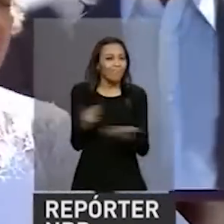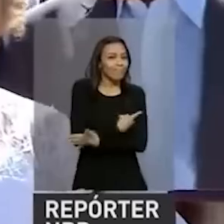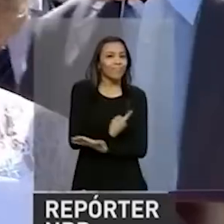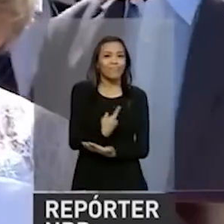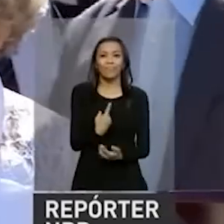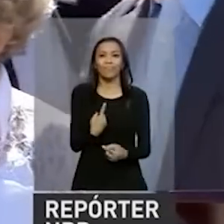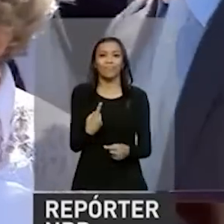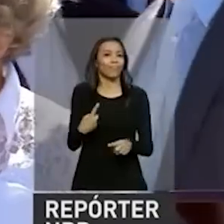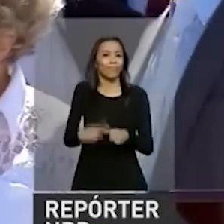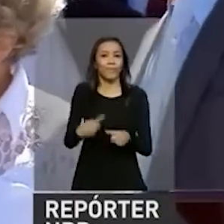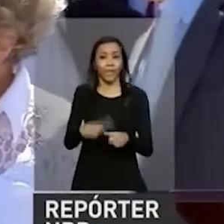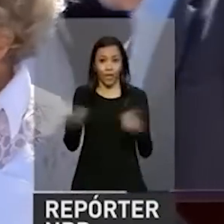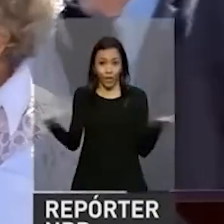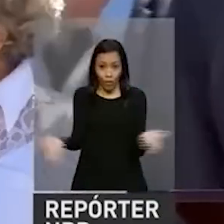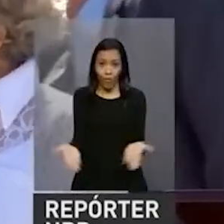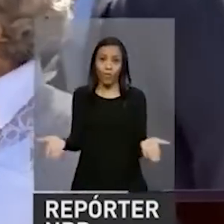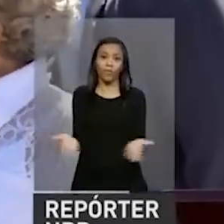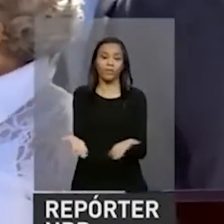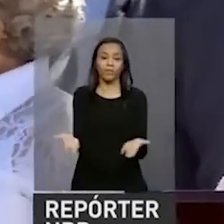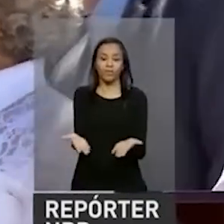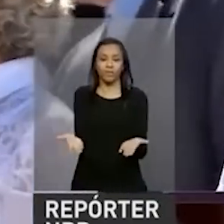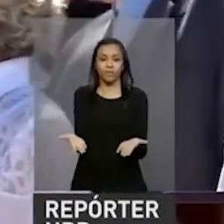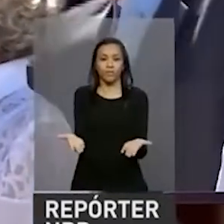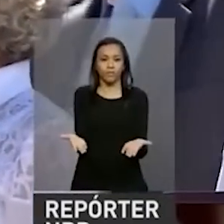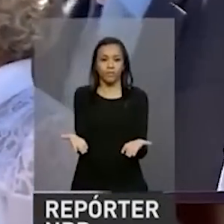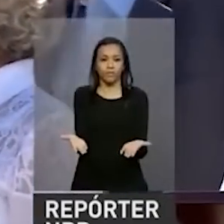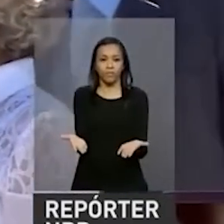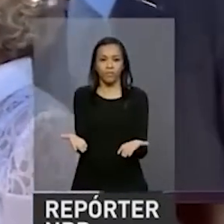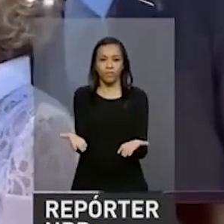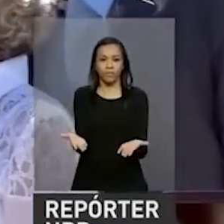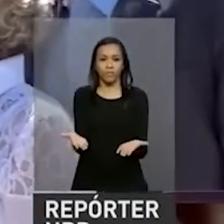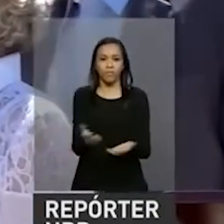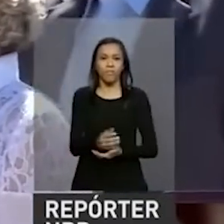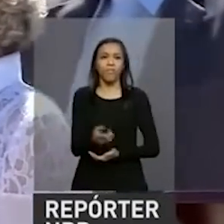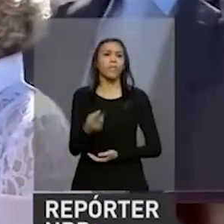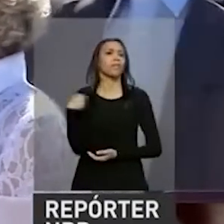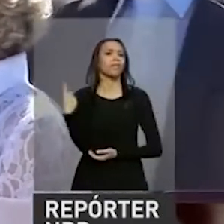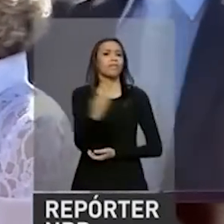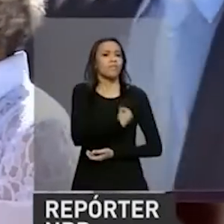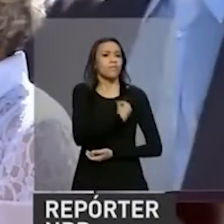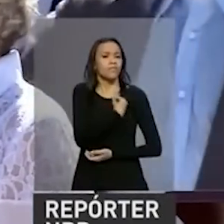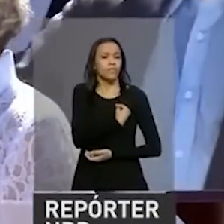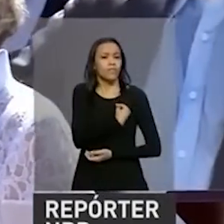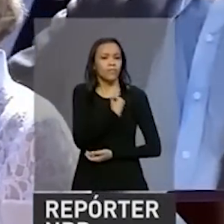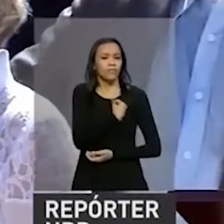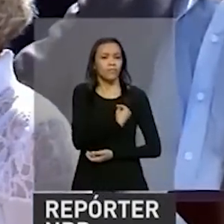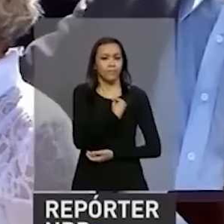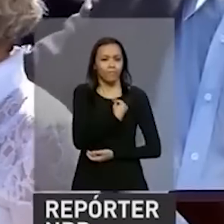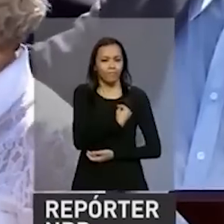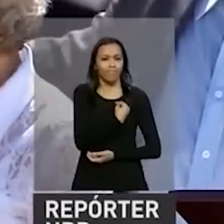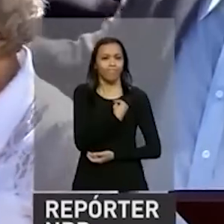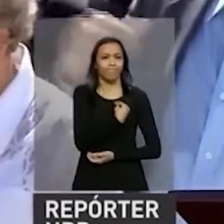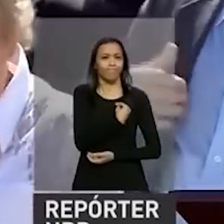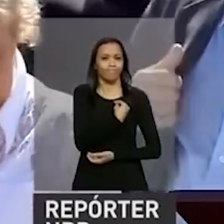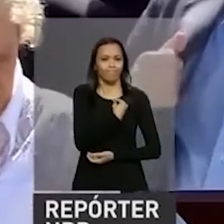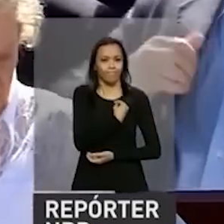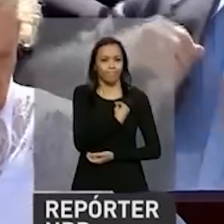liberais conservadores o Paulo Guedes construiu essa imagem de responsabilidade